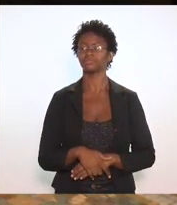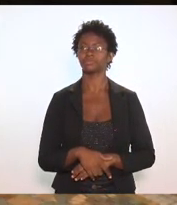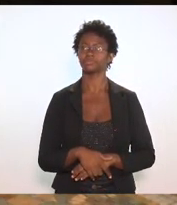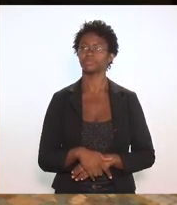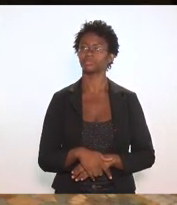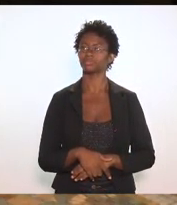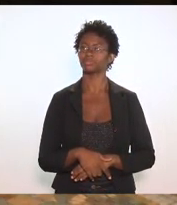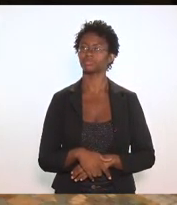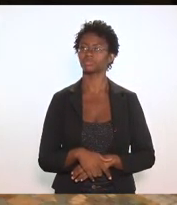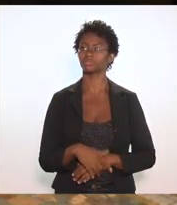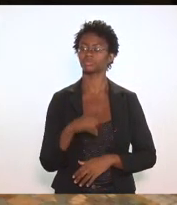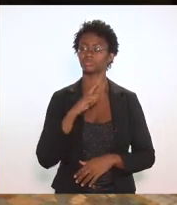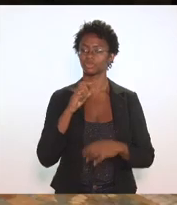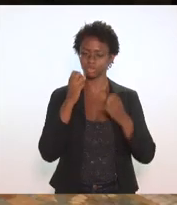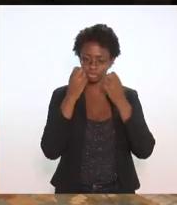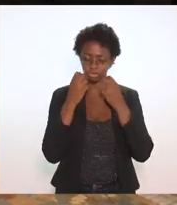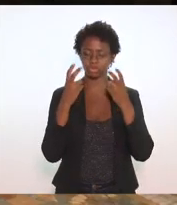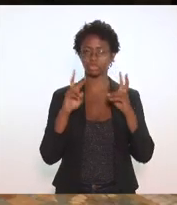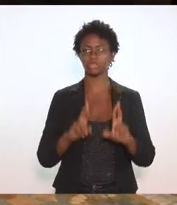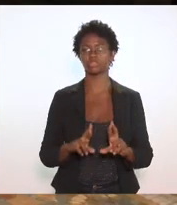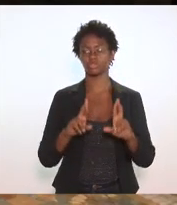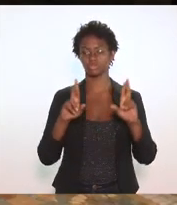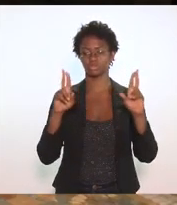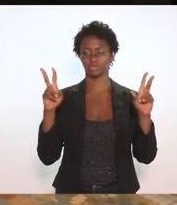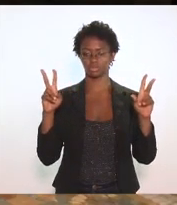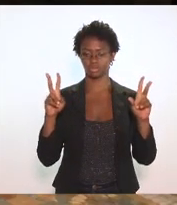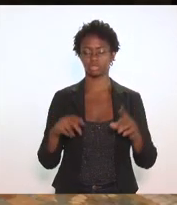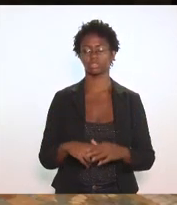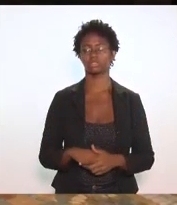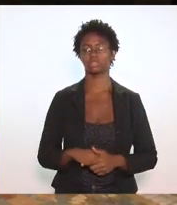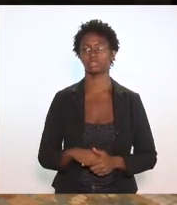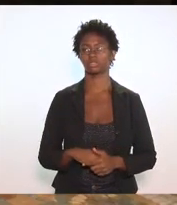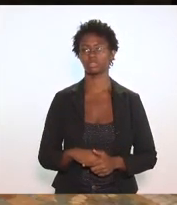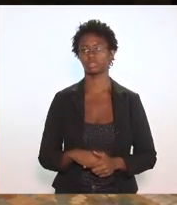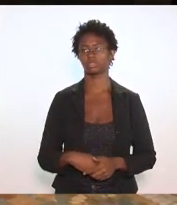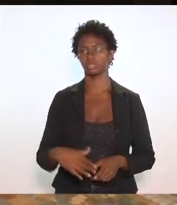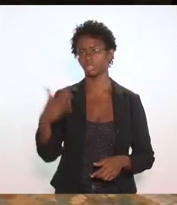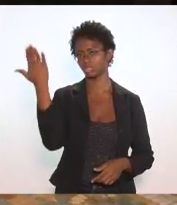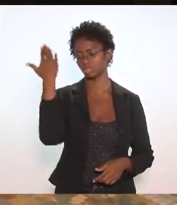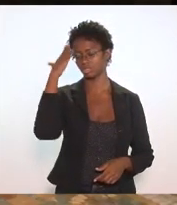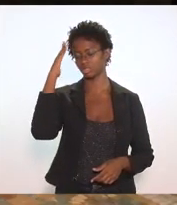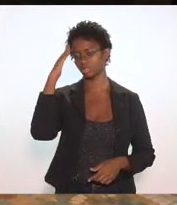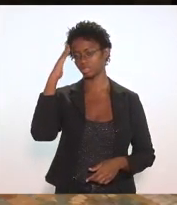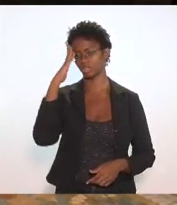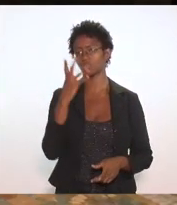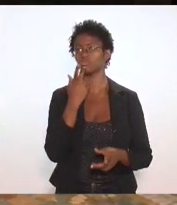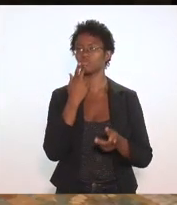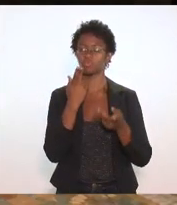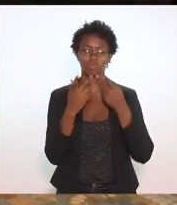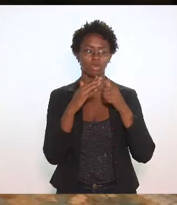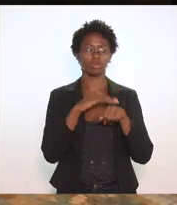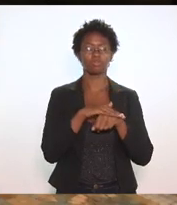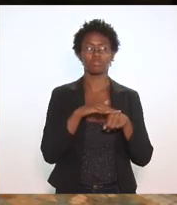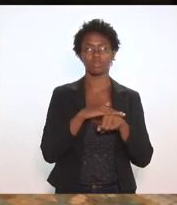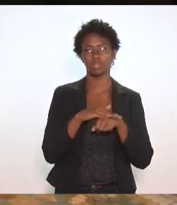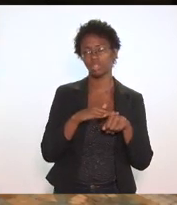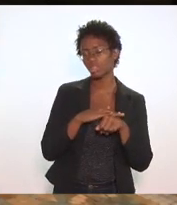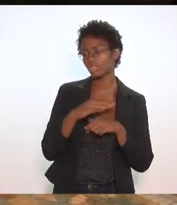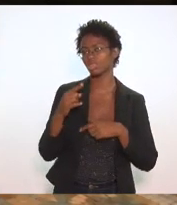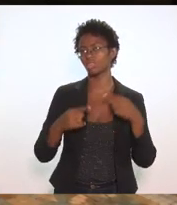um olhar diferenciado, ganha o olhar da compreensão, do diálogo, da